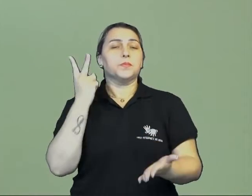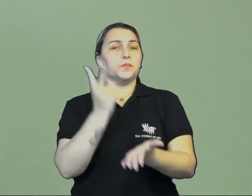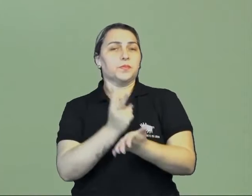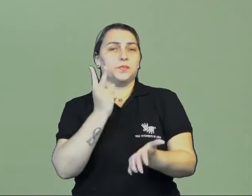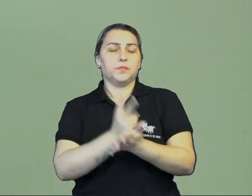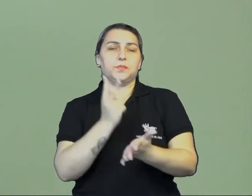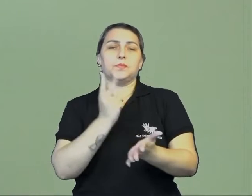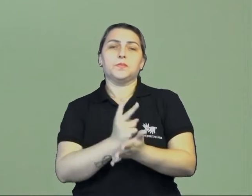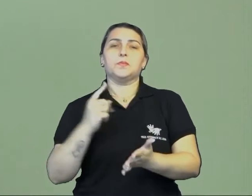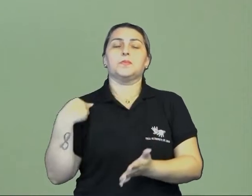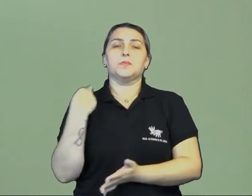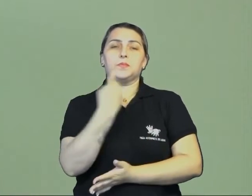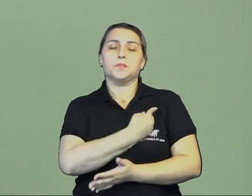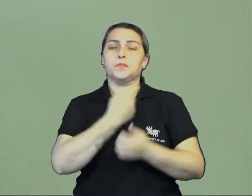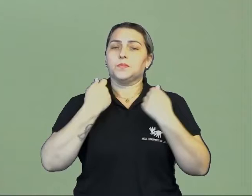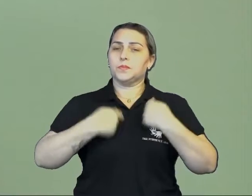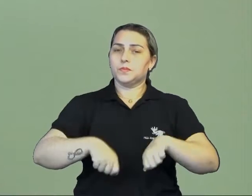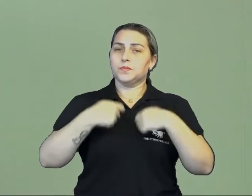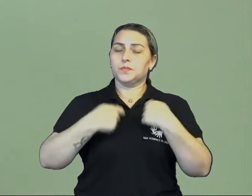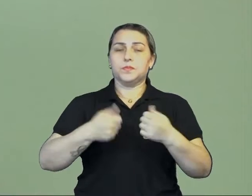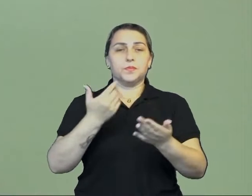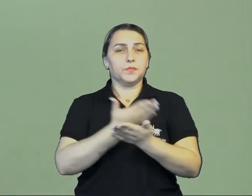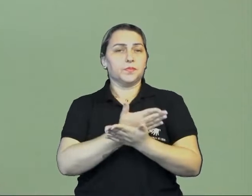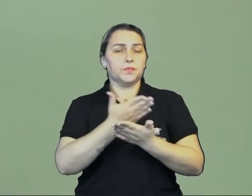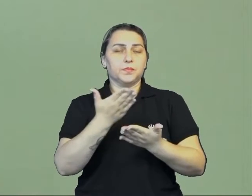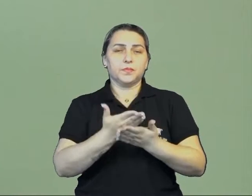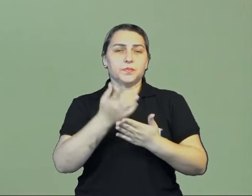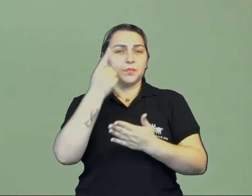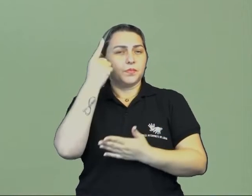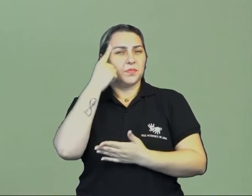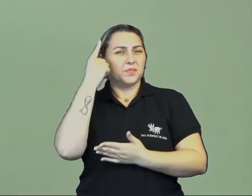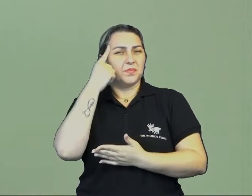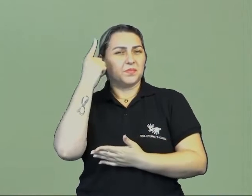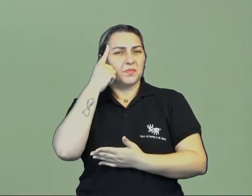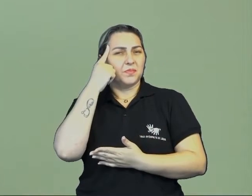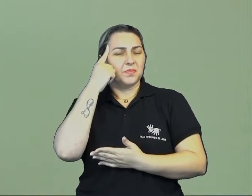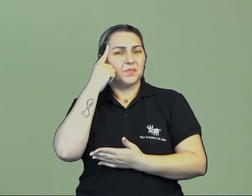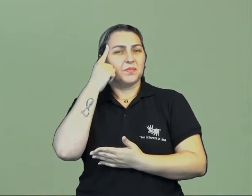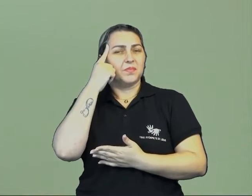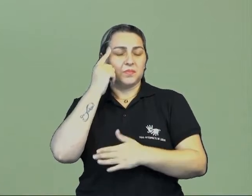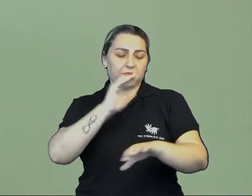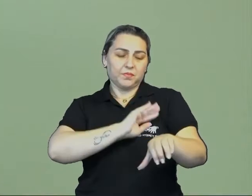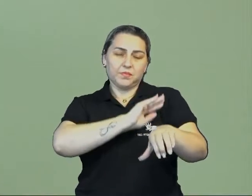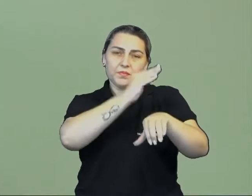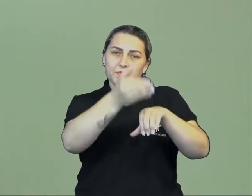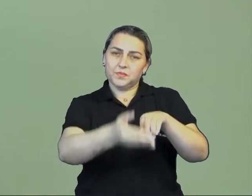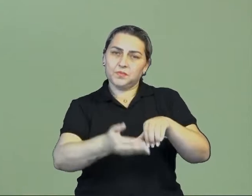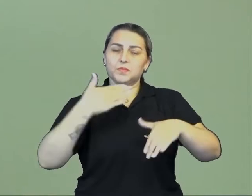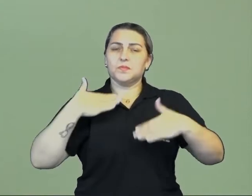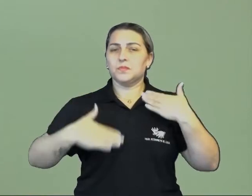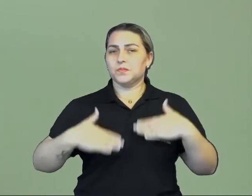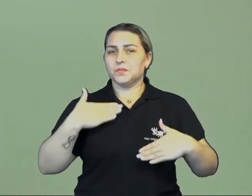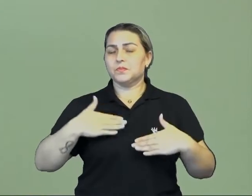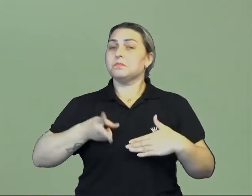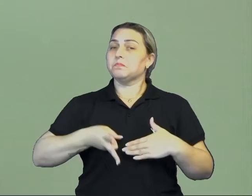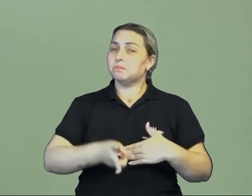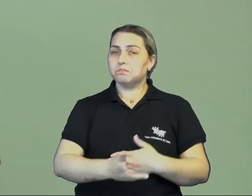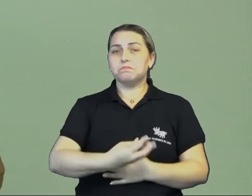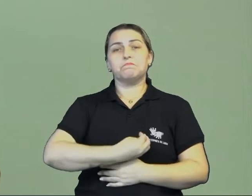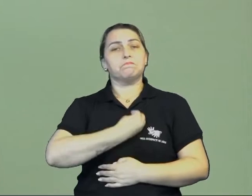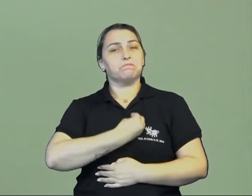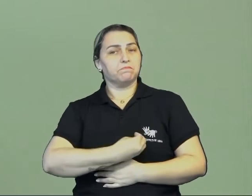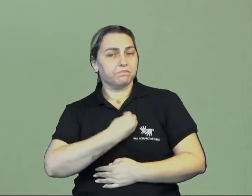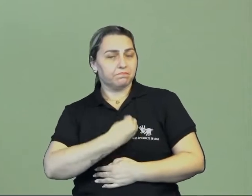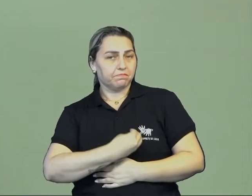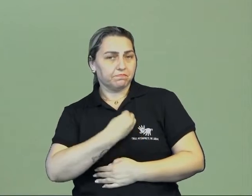para as nossas necessidades. E inicialmente, vamos pensar ali período das cavernas, o nosso corpo ele era moldado para quê? Para sobreviver. Então